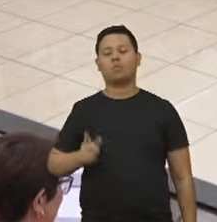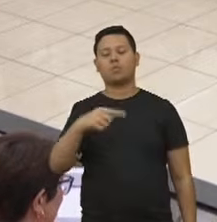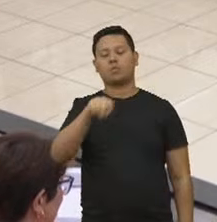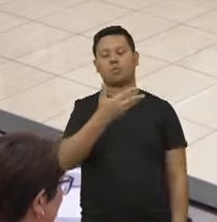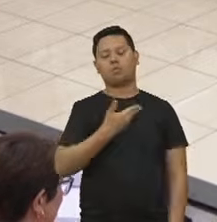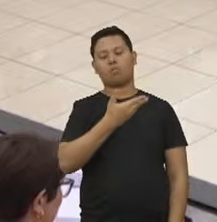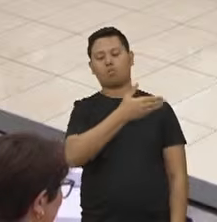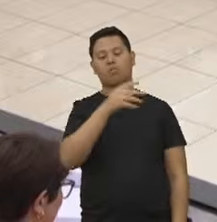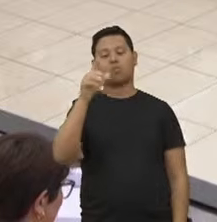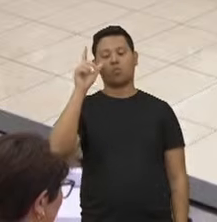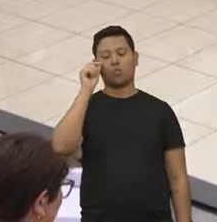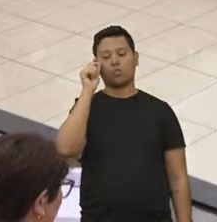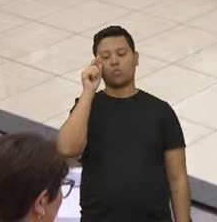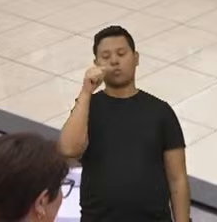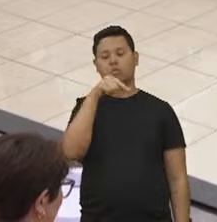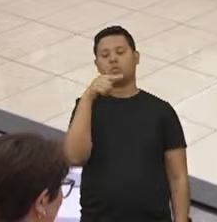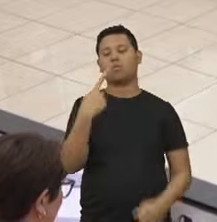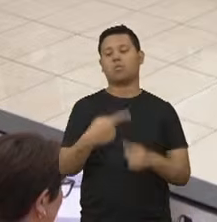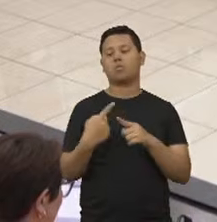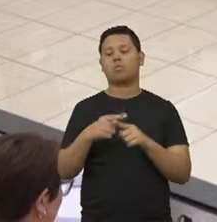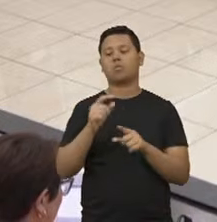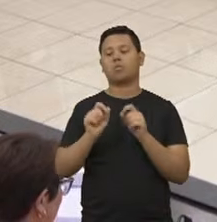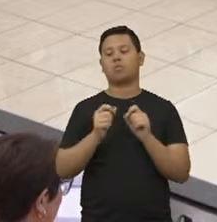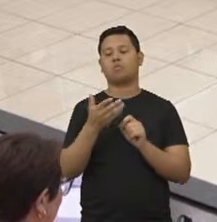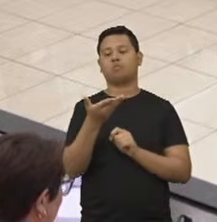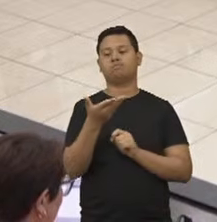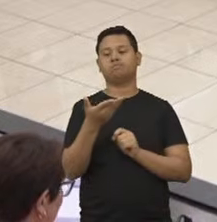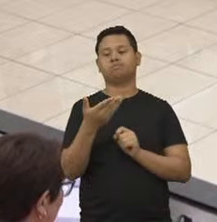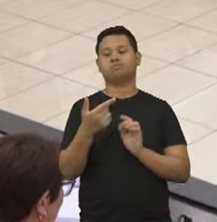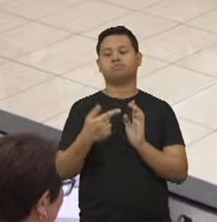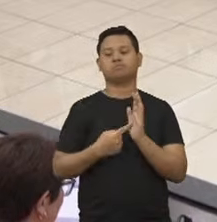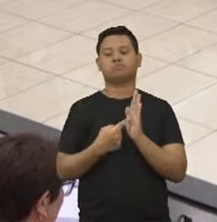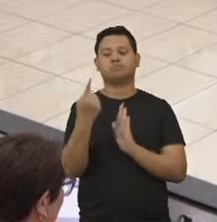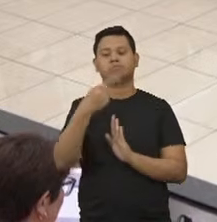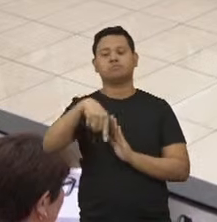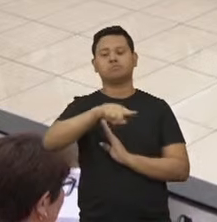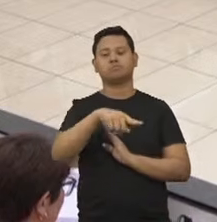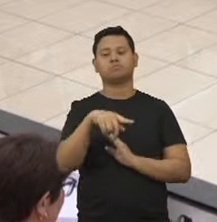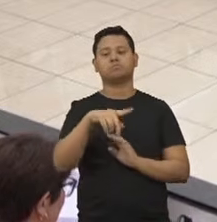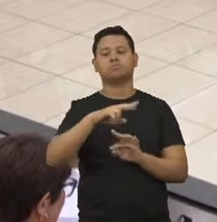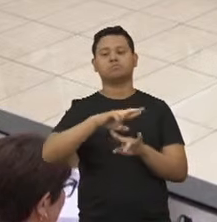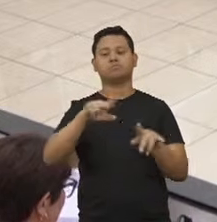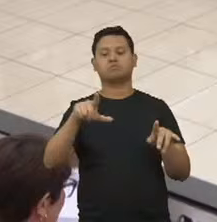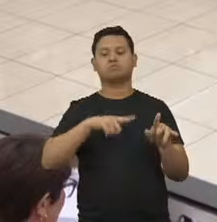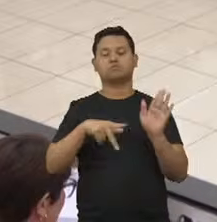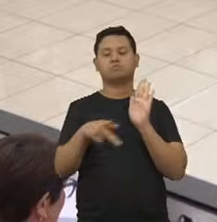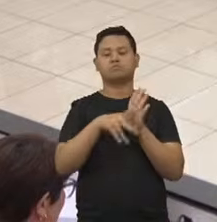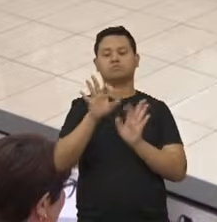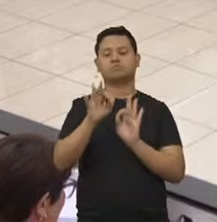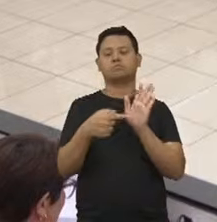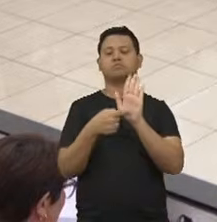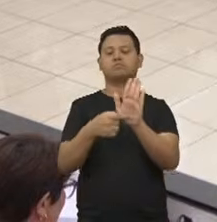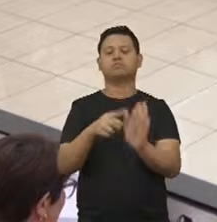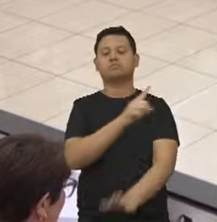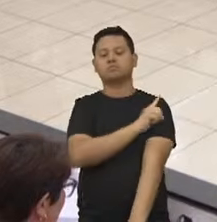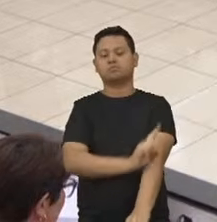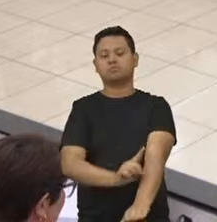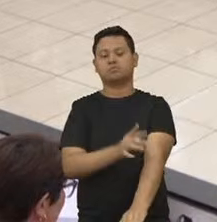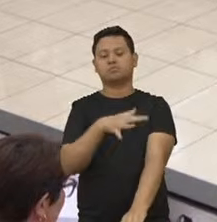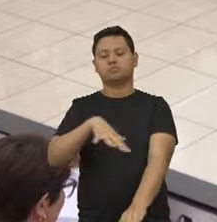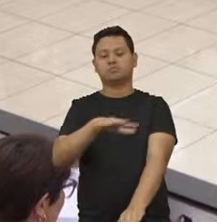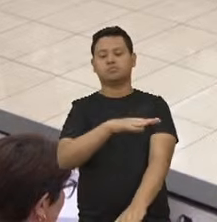querido amigo Jean, porque a primeira coisa que esse projeto visa é dar